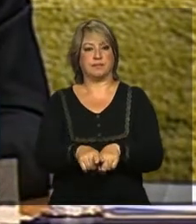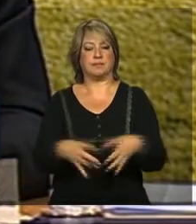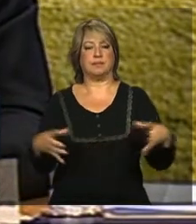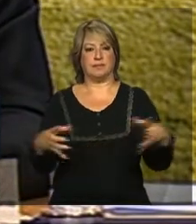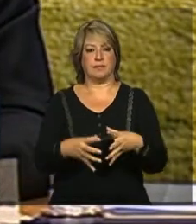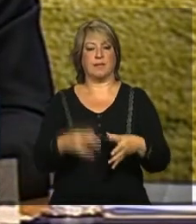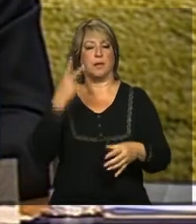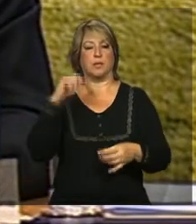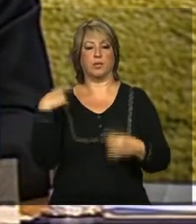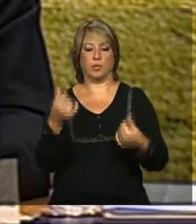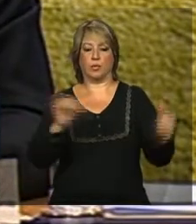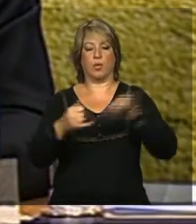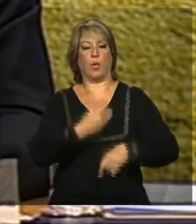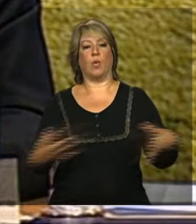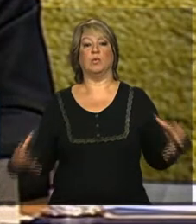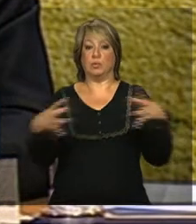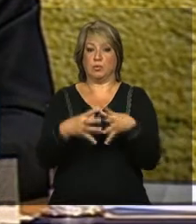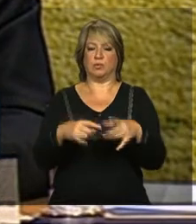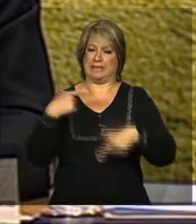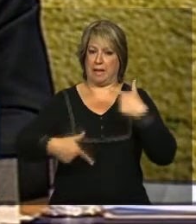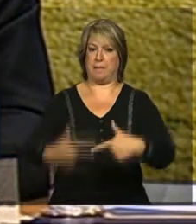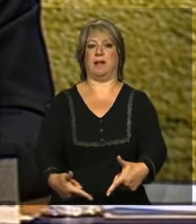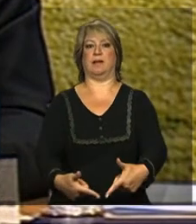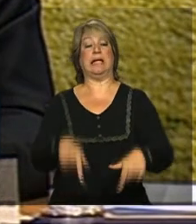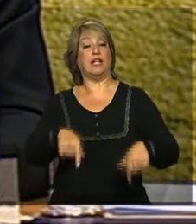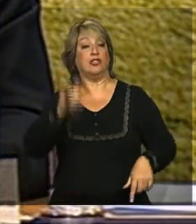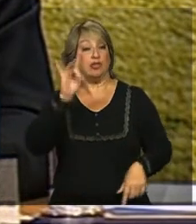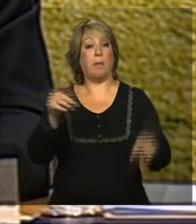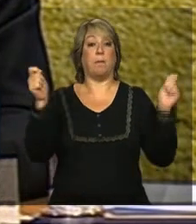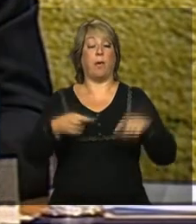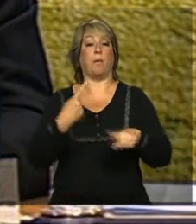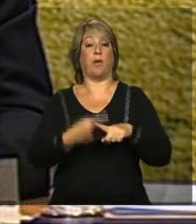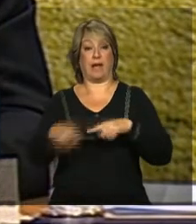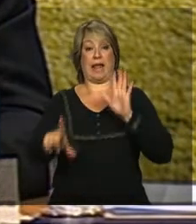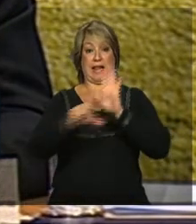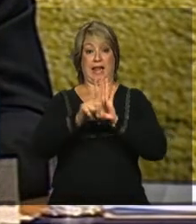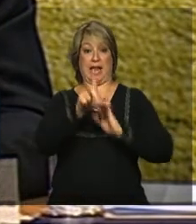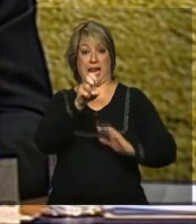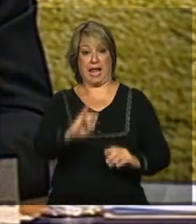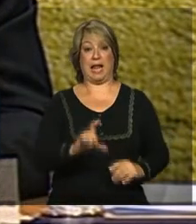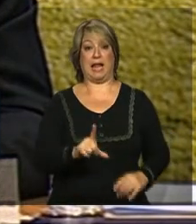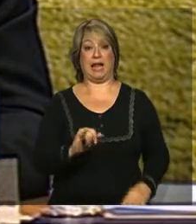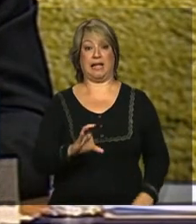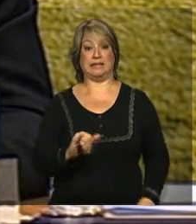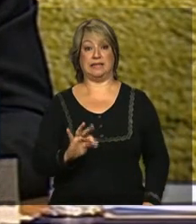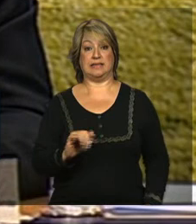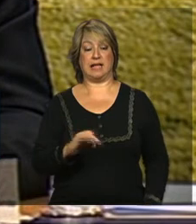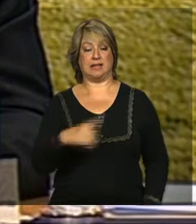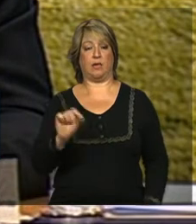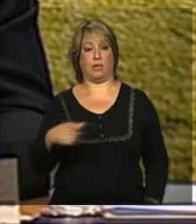também dos laboratórios públicos isso só é possível porque a lei de licitação original